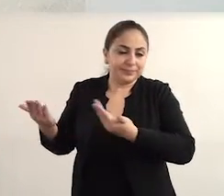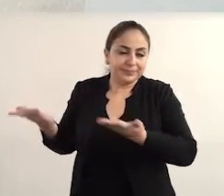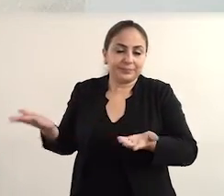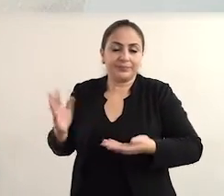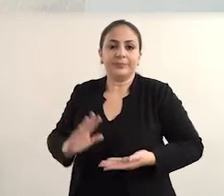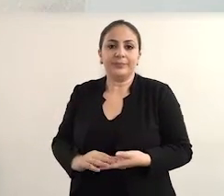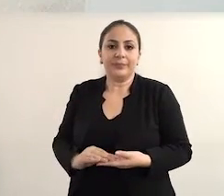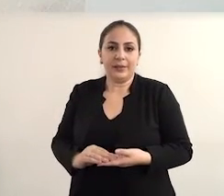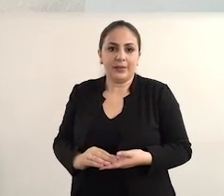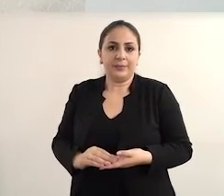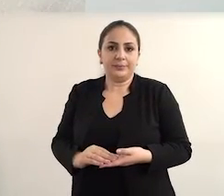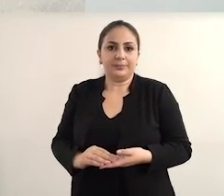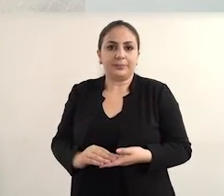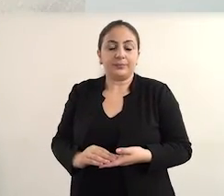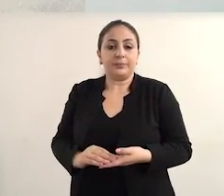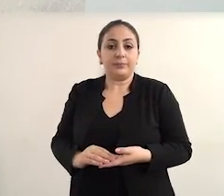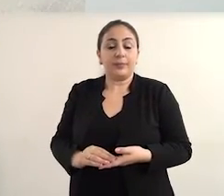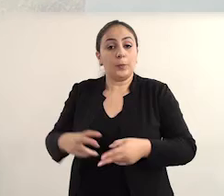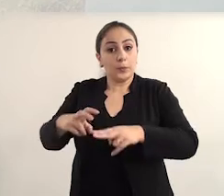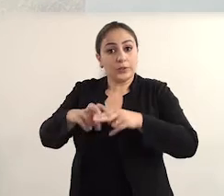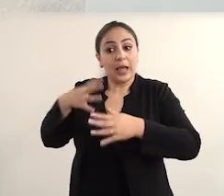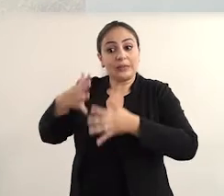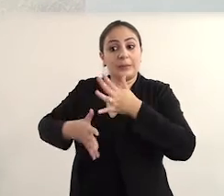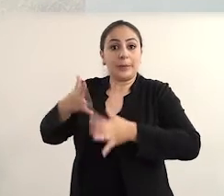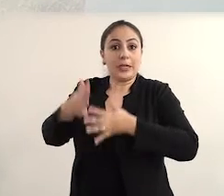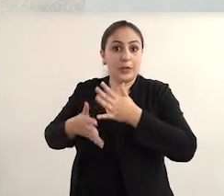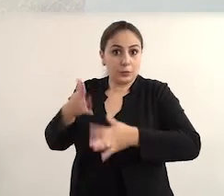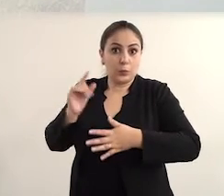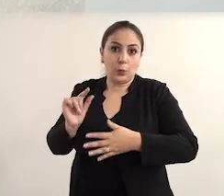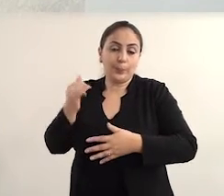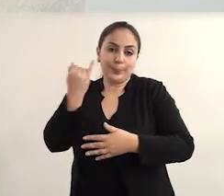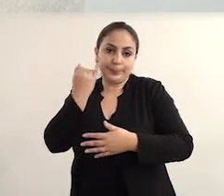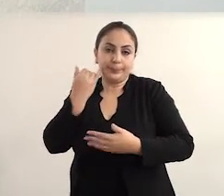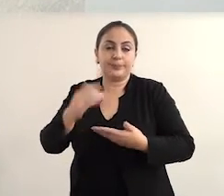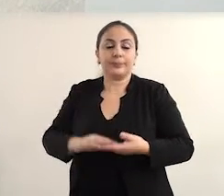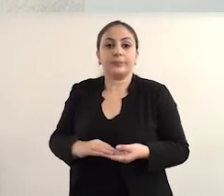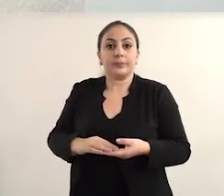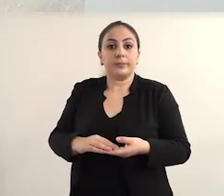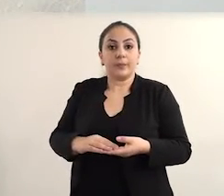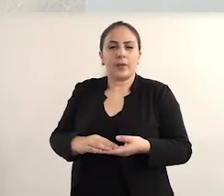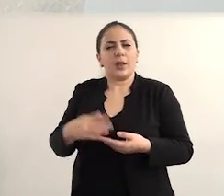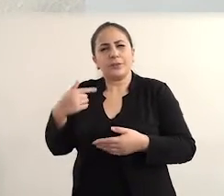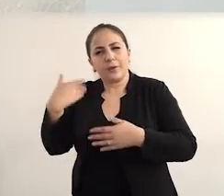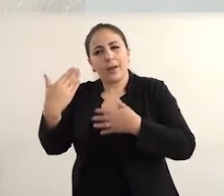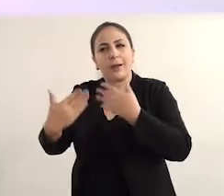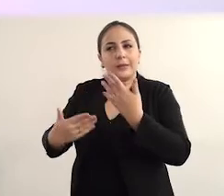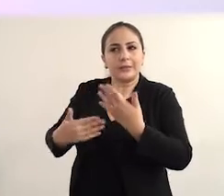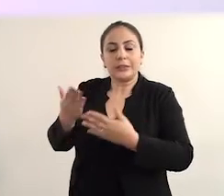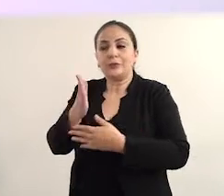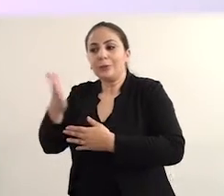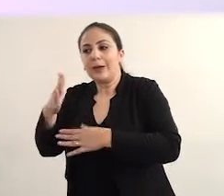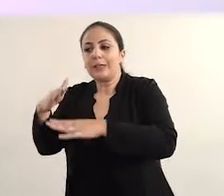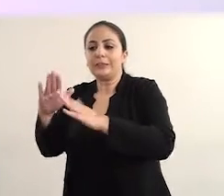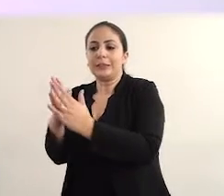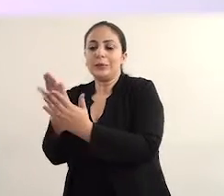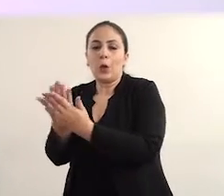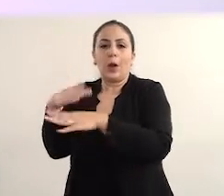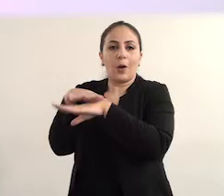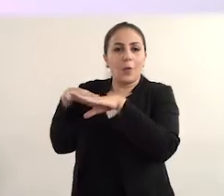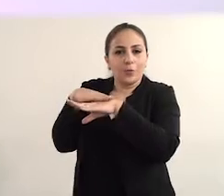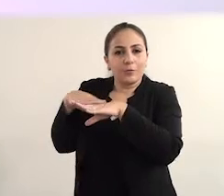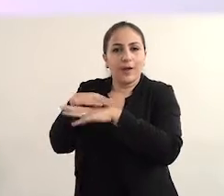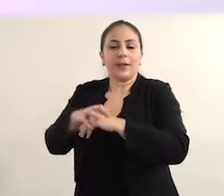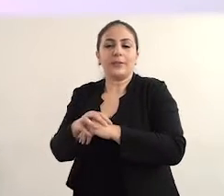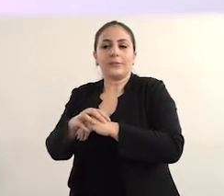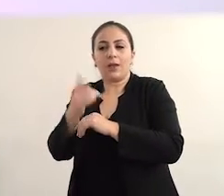né? Então, isso atrapalhava um pouco ela. Então, isso daí tu vai na escola, tu conversa, tu,